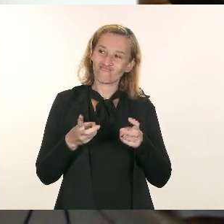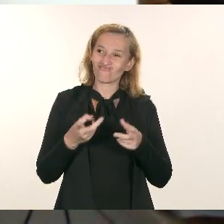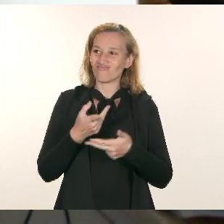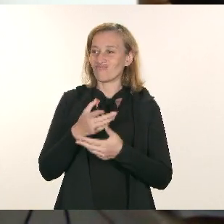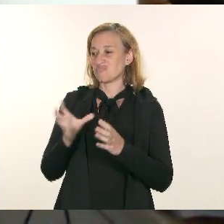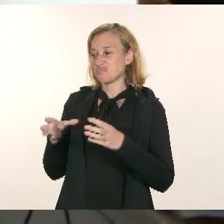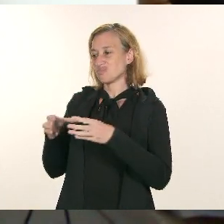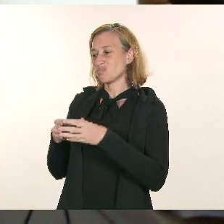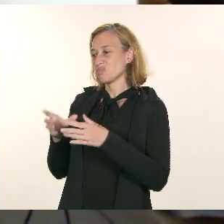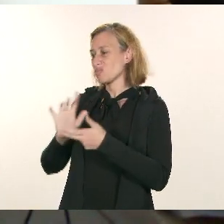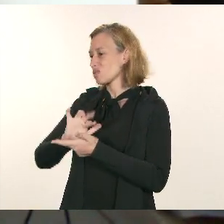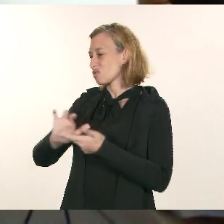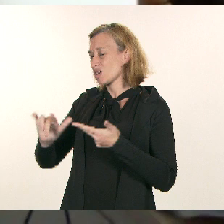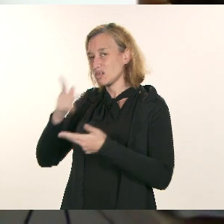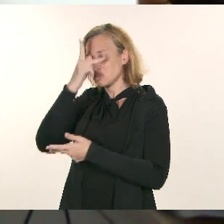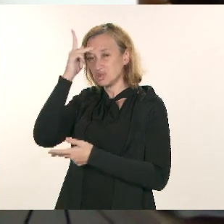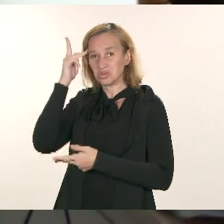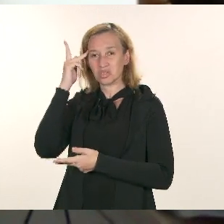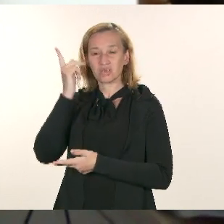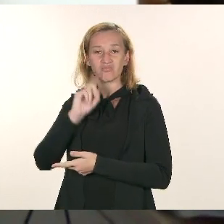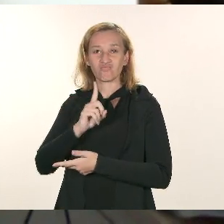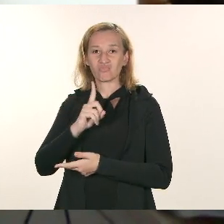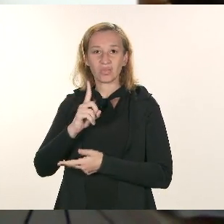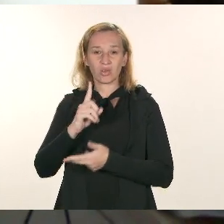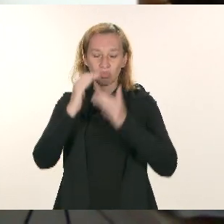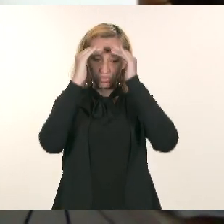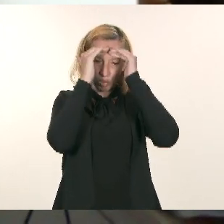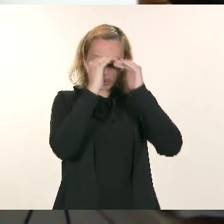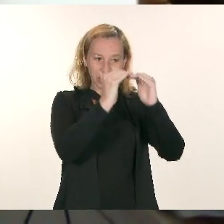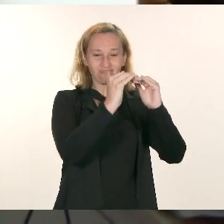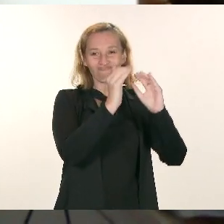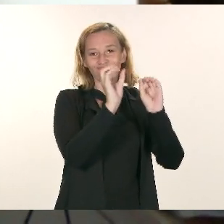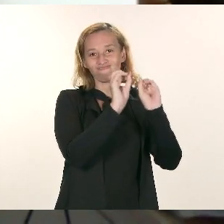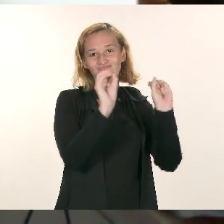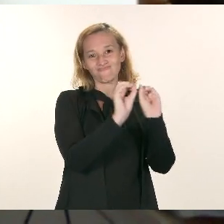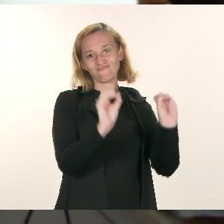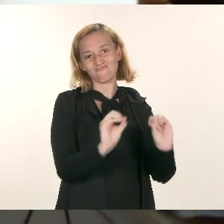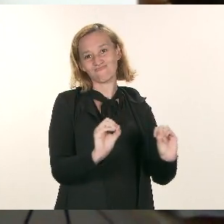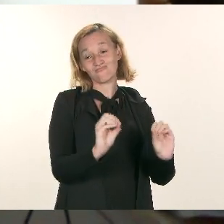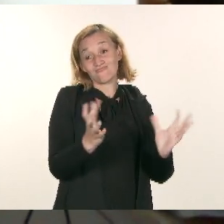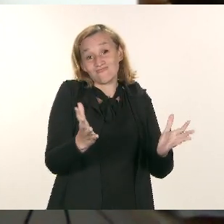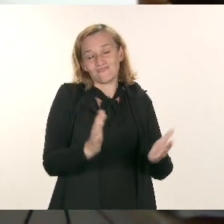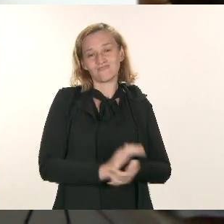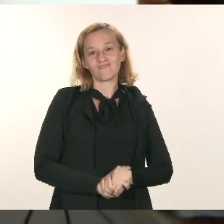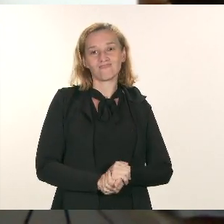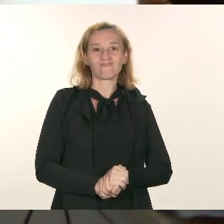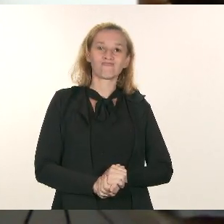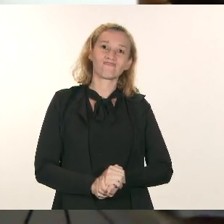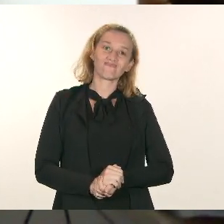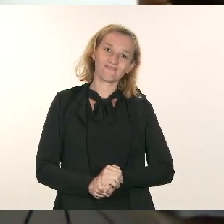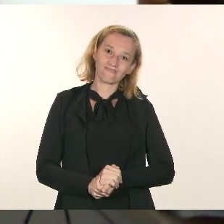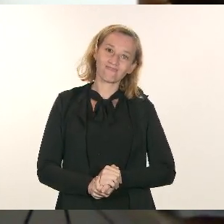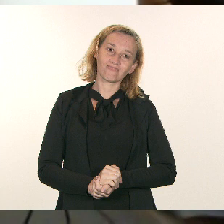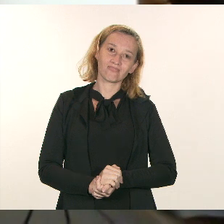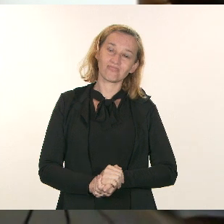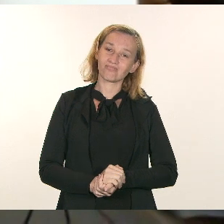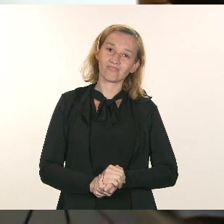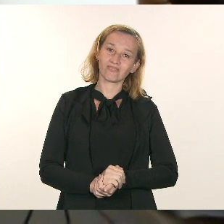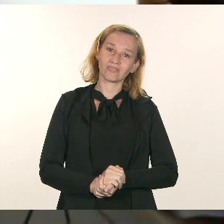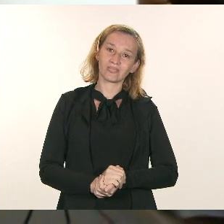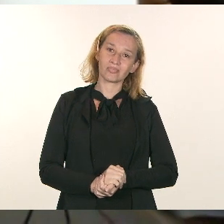obedecimento das prioridades, porque elas também não são definidas